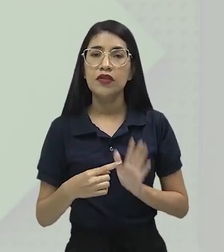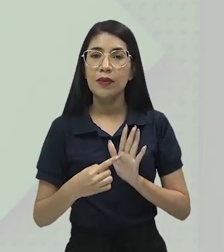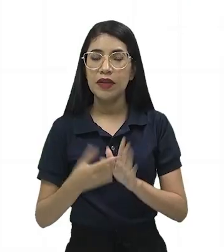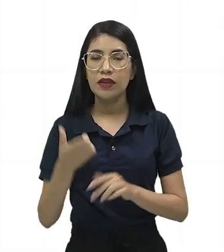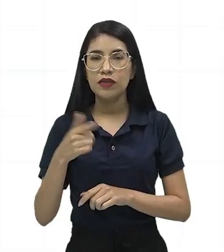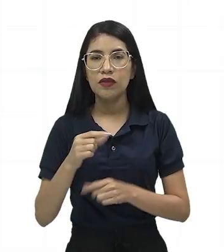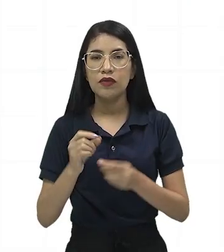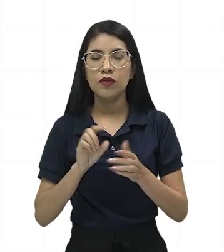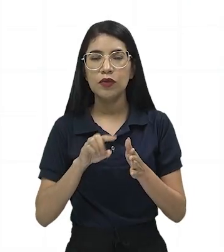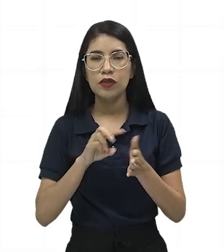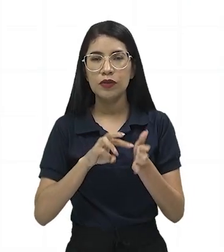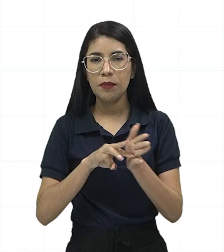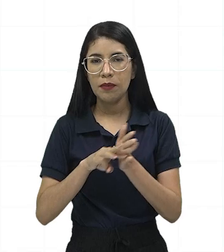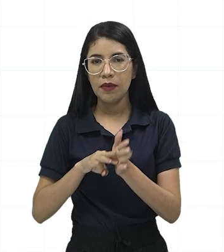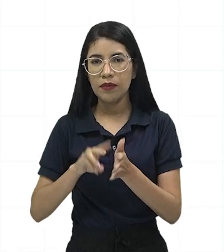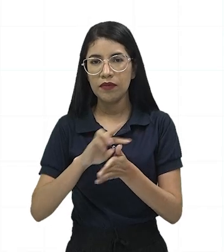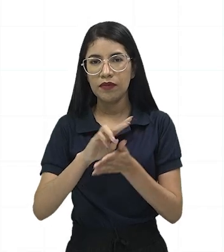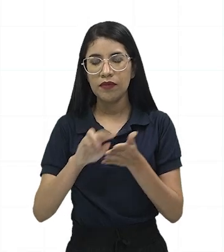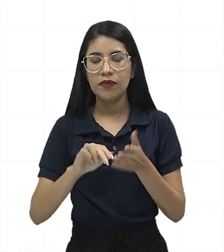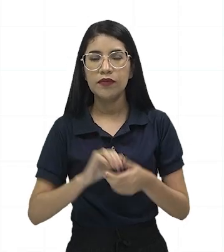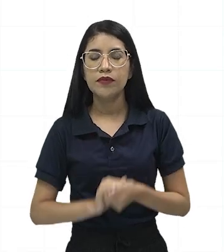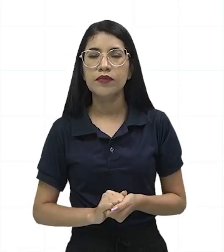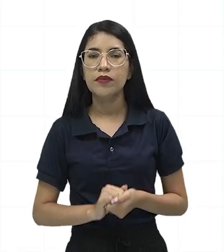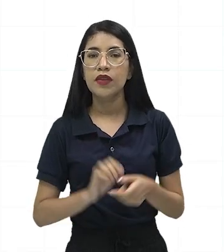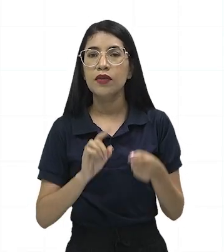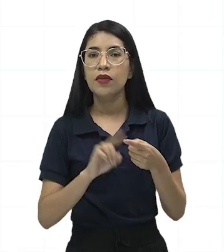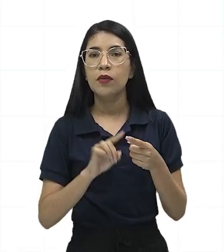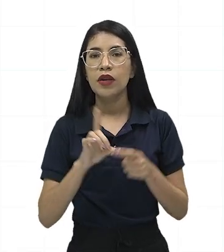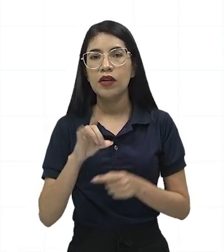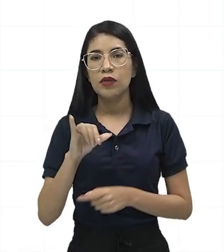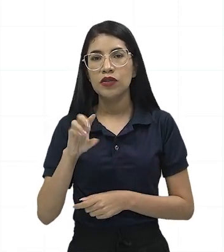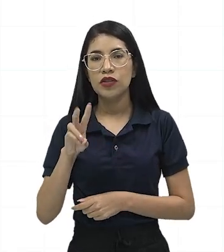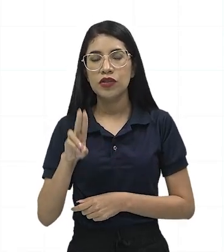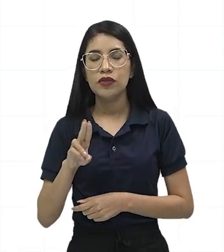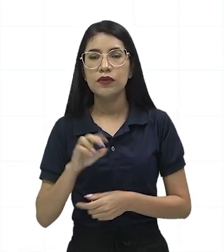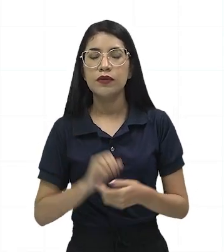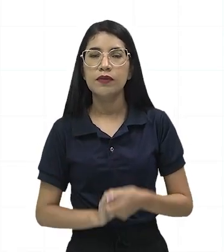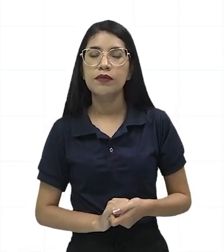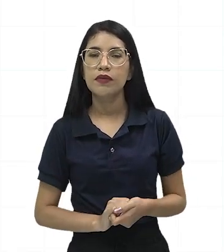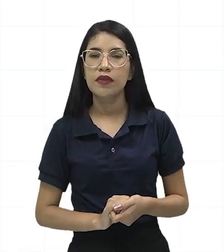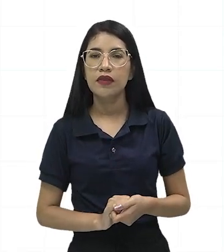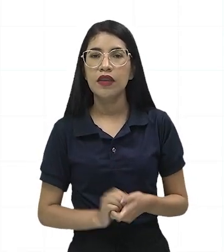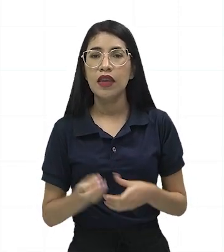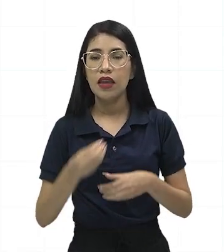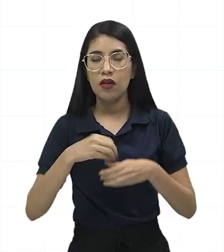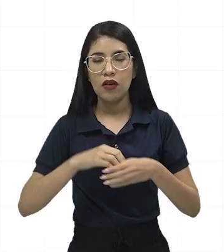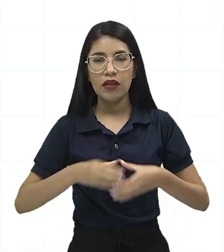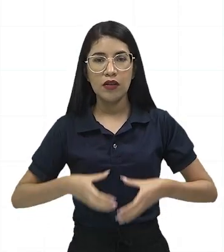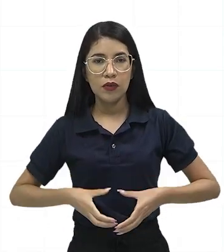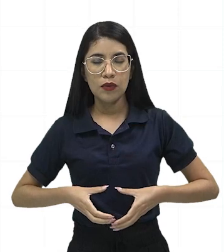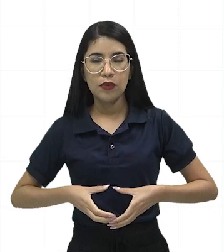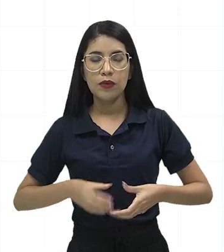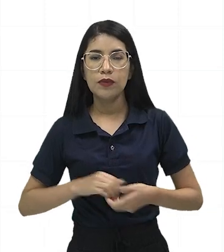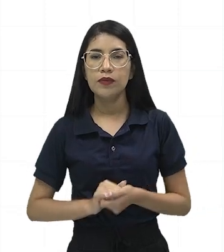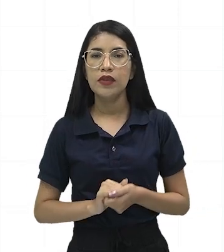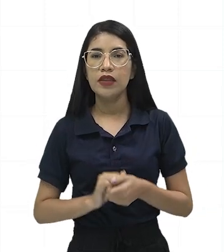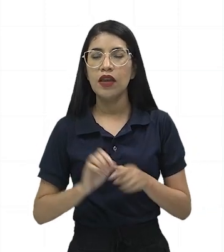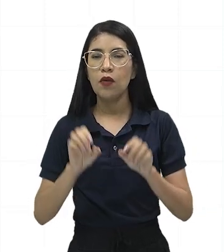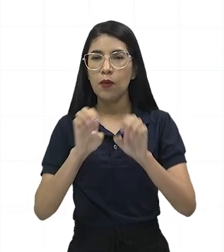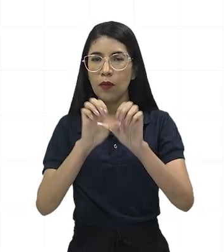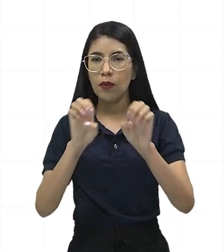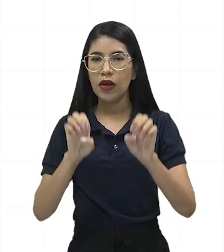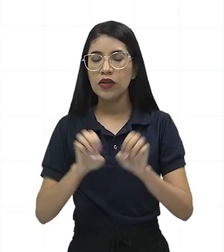são esses métodos. O primeiro que a gente falou aí é o DIU, dispositivo intrauterino. Ele é uma pequena